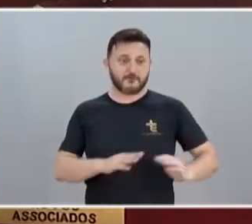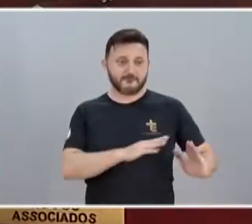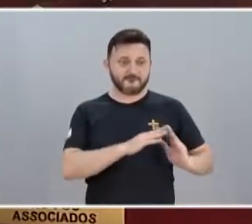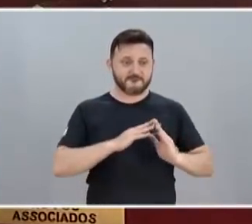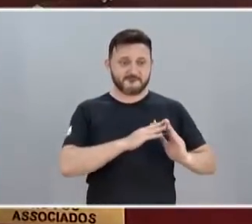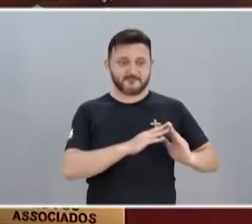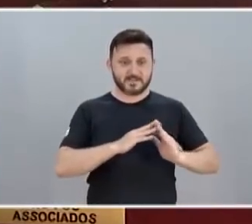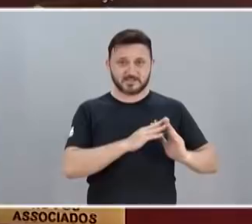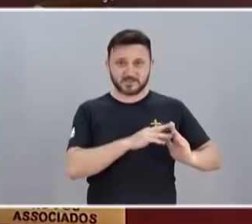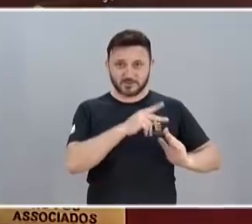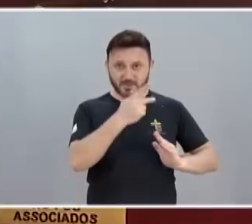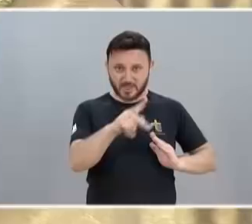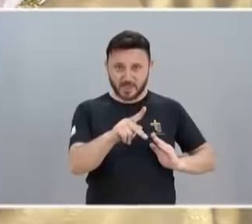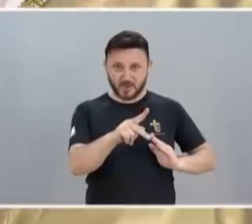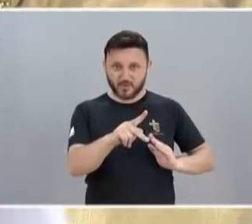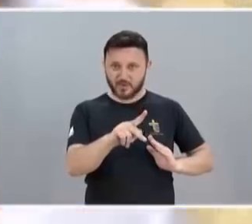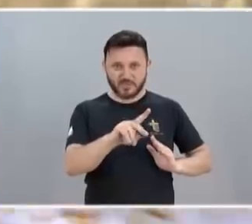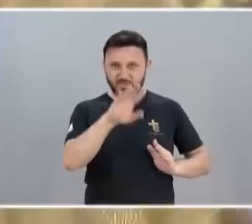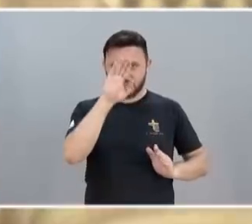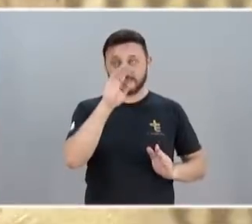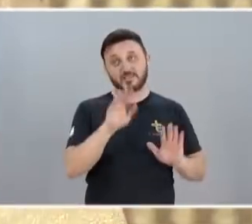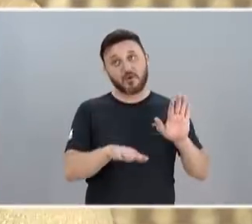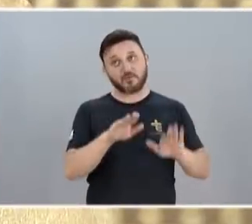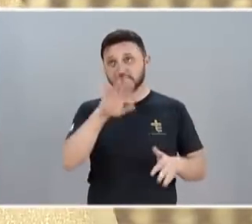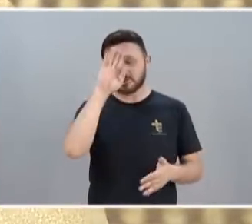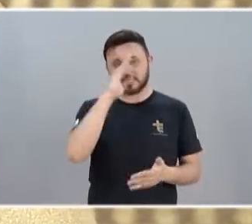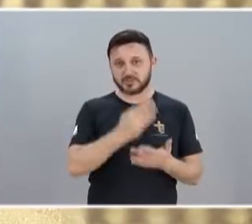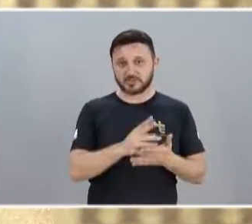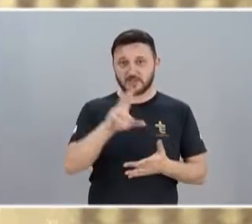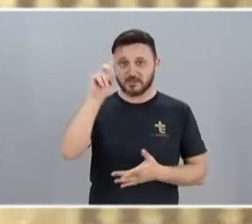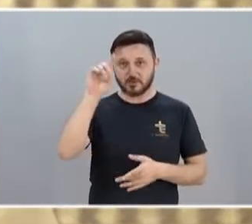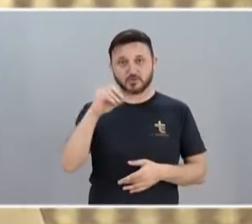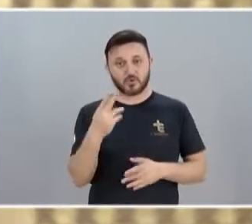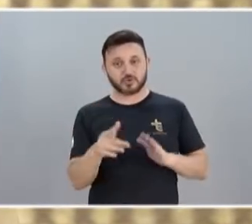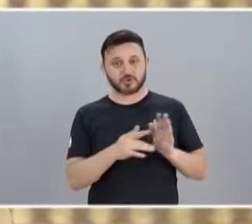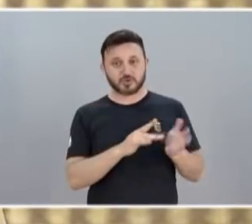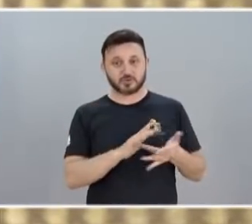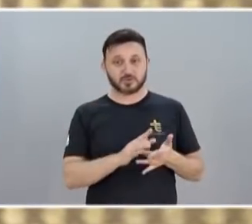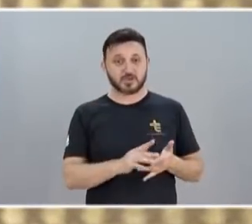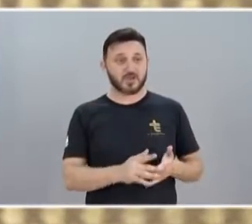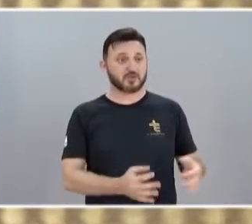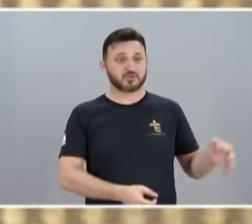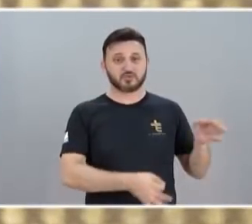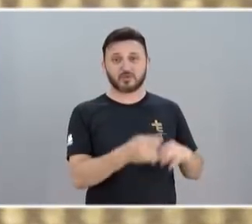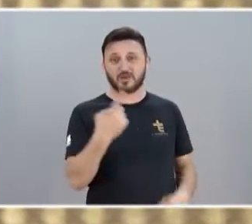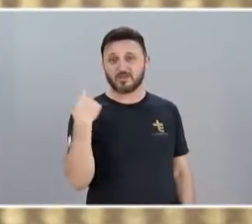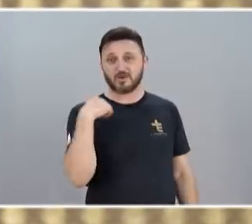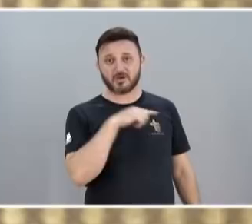casa, que talvez não creia em Deus, não creia em Jesus, é o nosso júri.